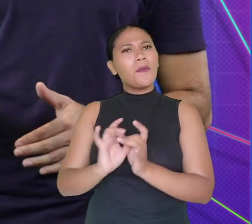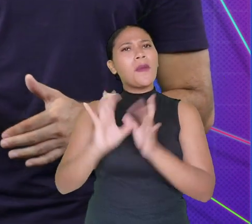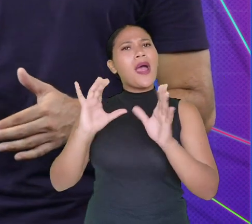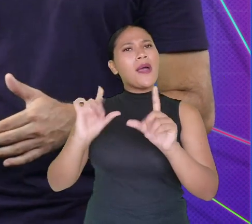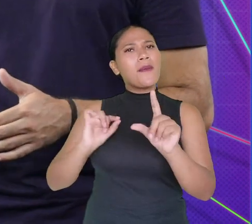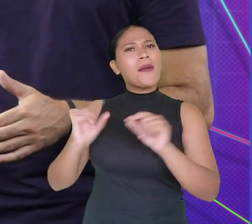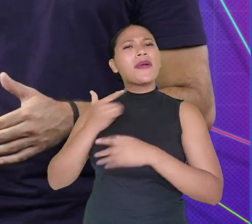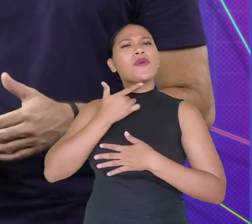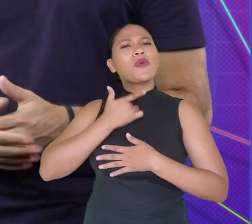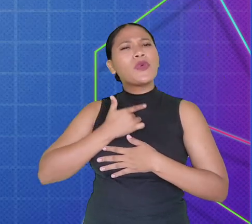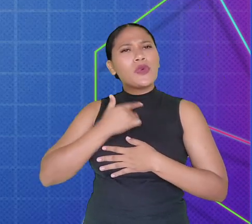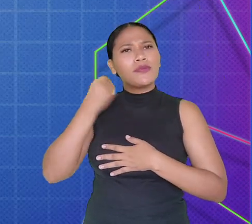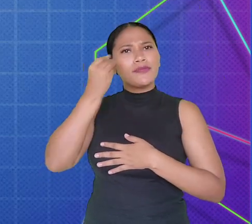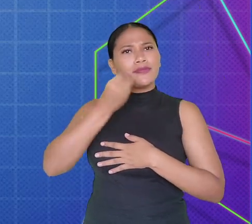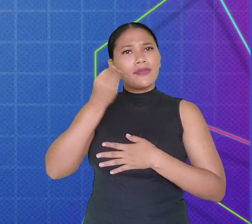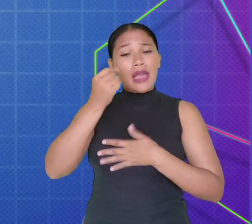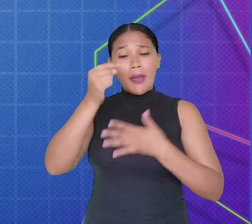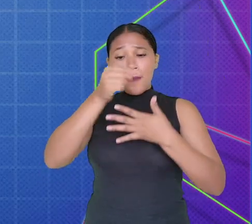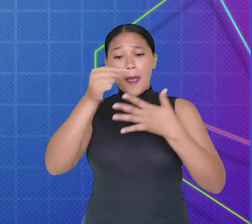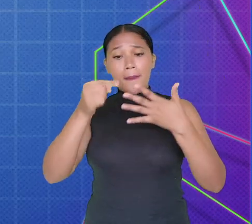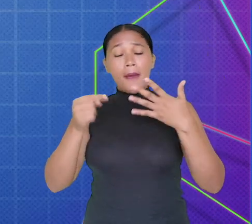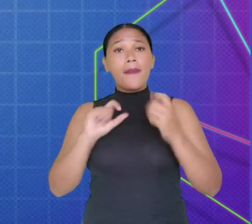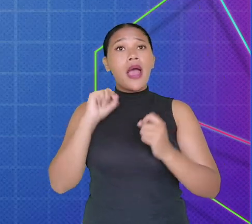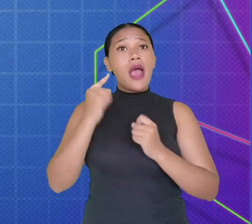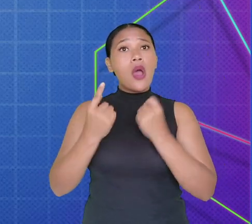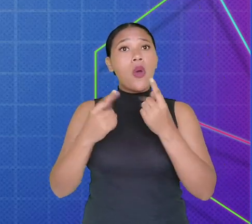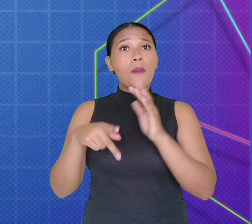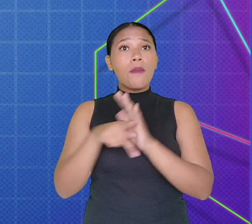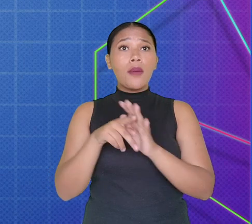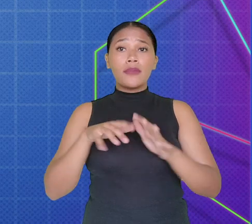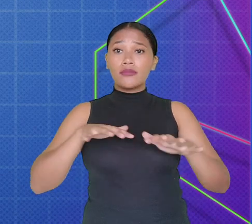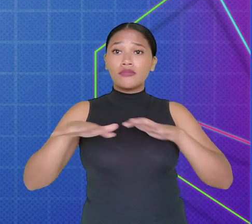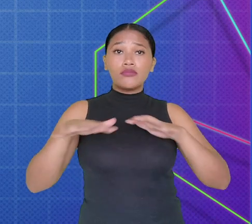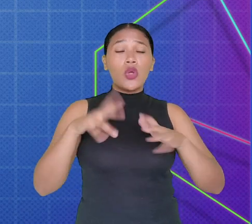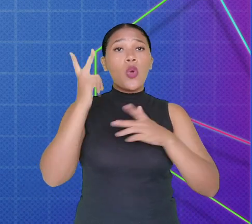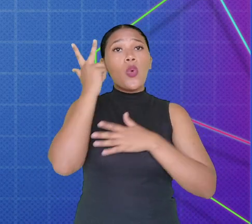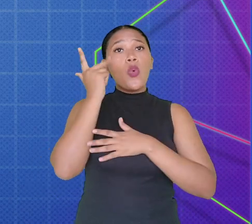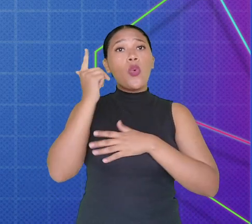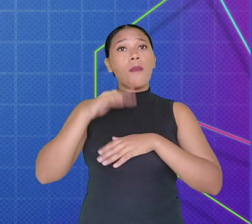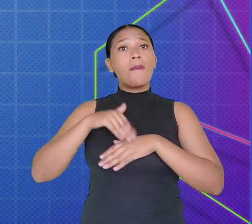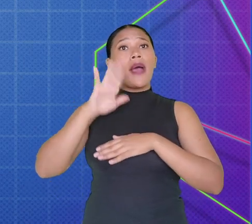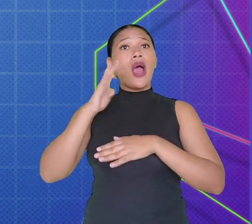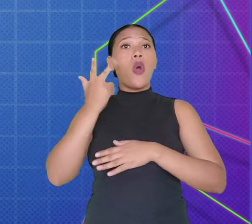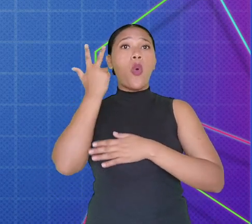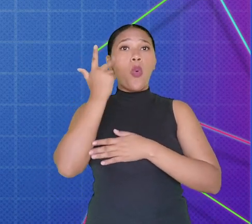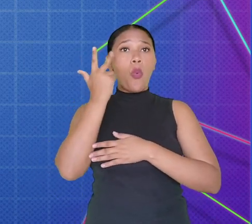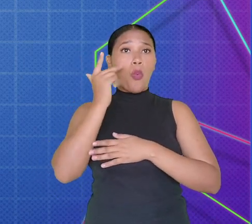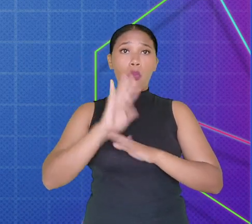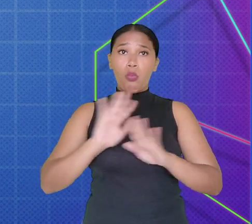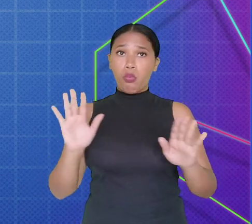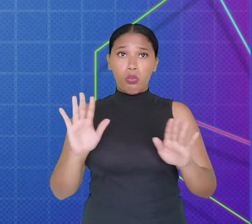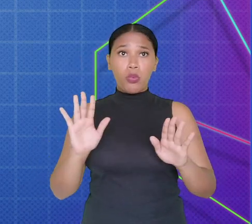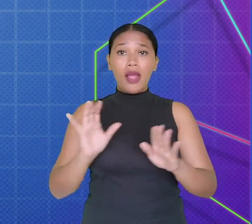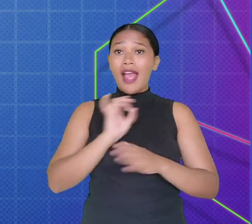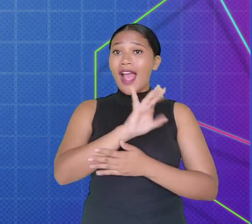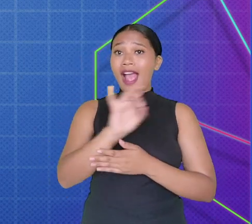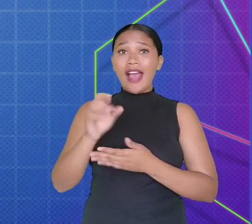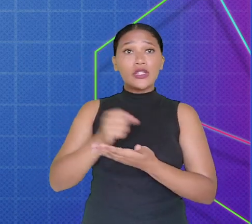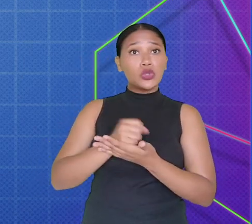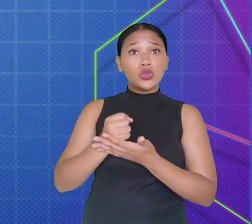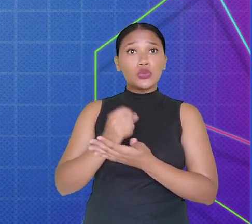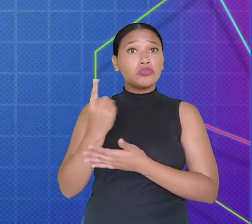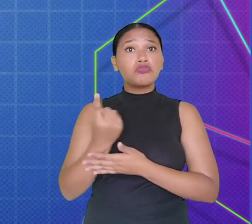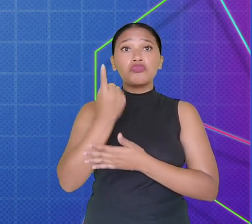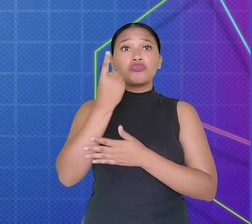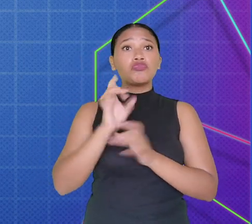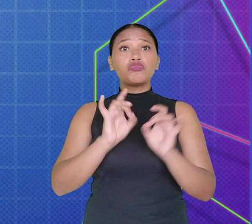missão principal do jogo. Essas são apenas algumas das mecânicas de interações orgânicas mais comuns em jogos. Cada jogo